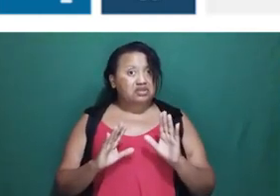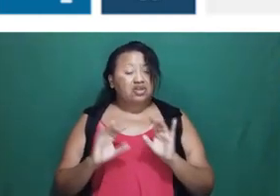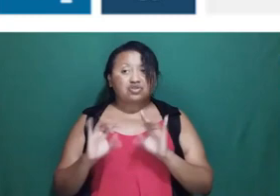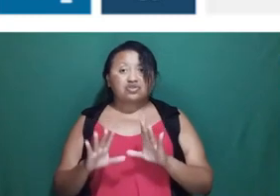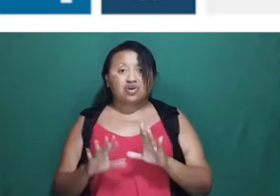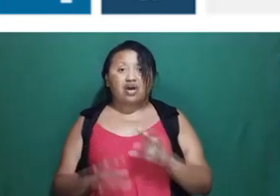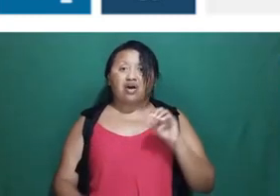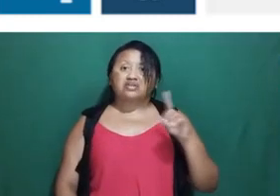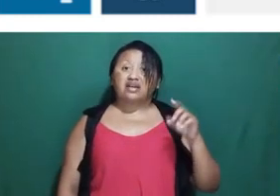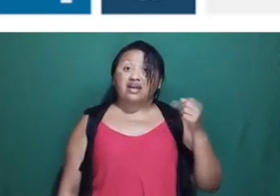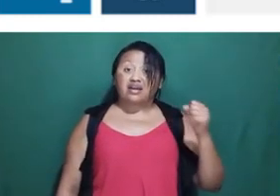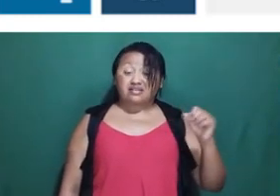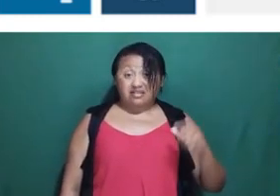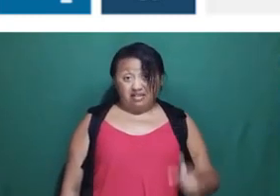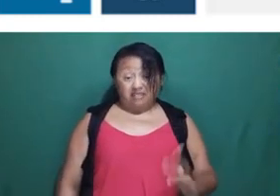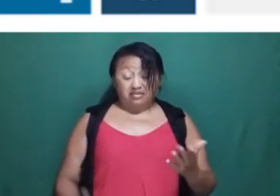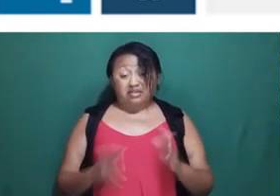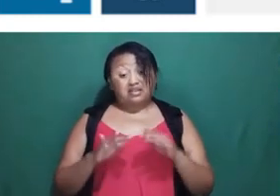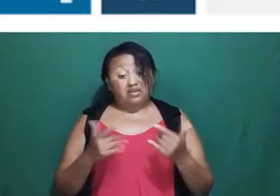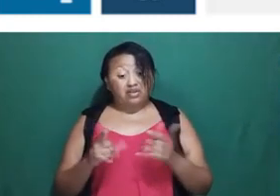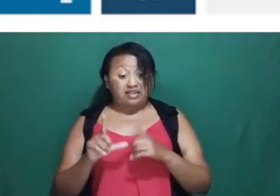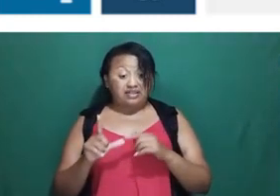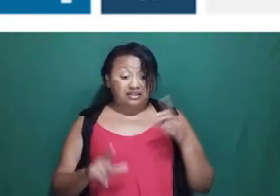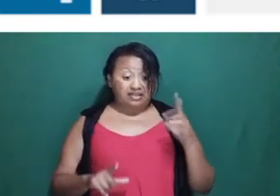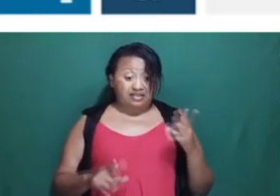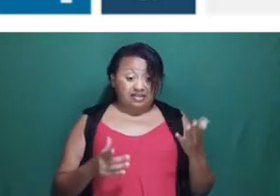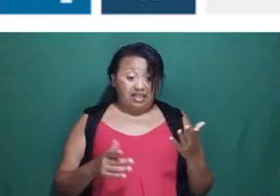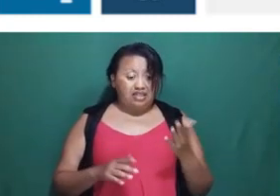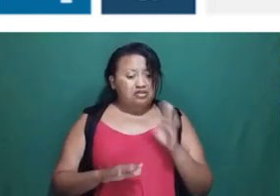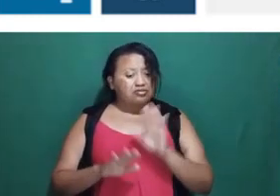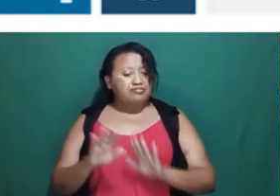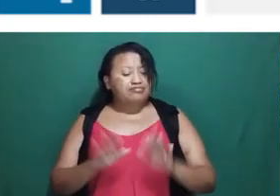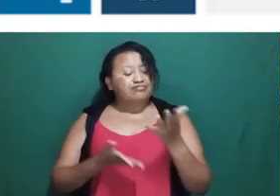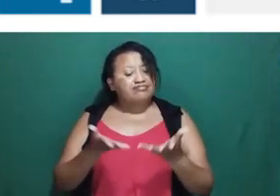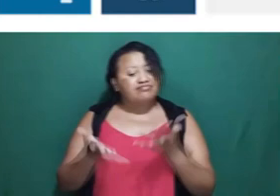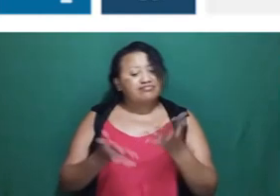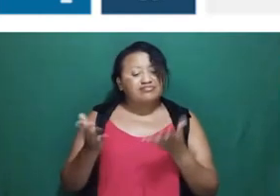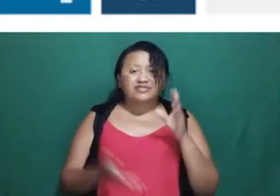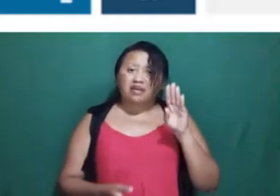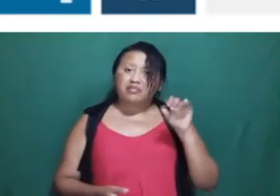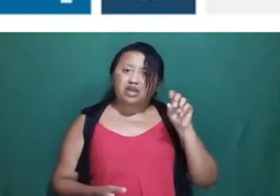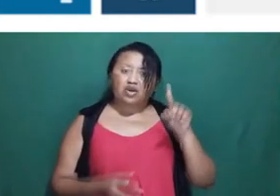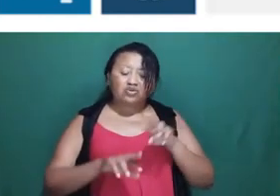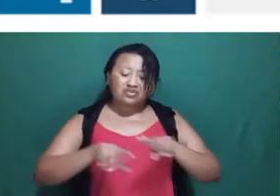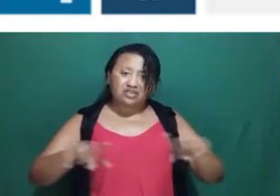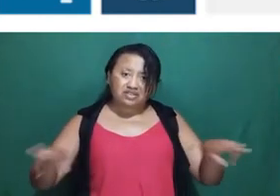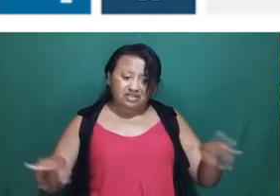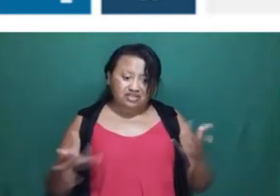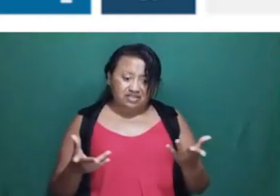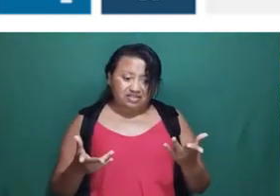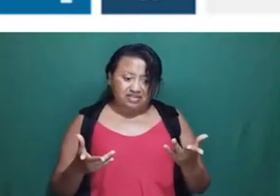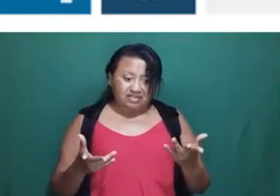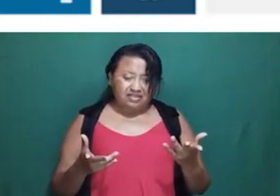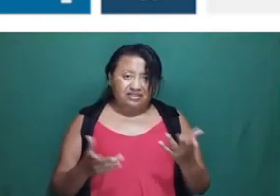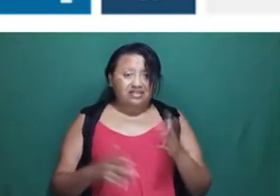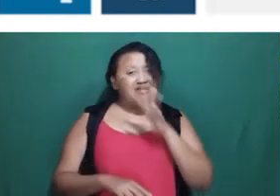ads7 né letra D diz ó preservação da biodiversidade da fauna e da flora esse tema contribuição